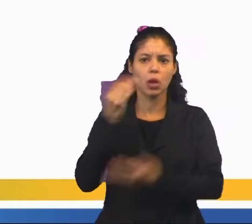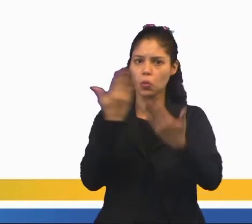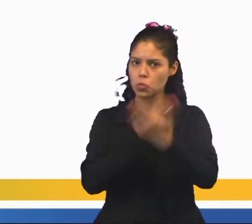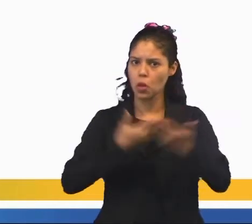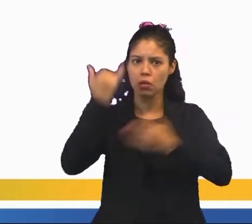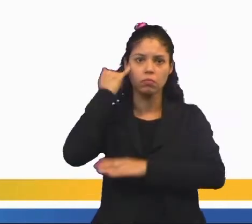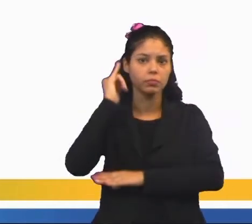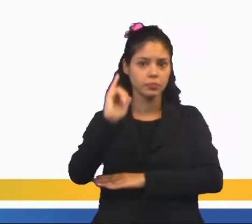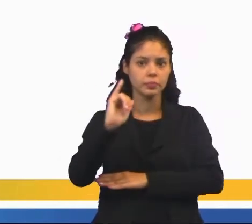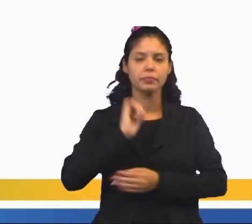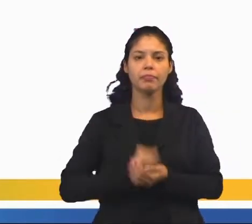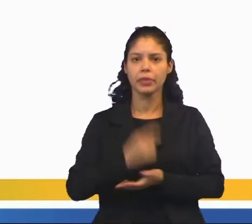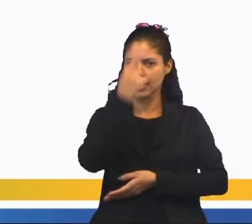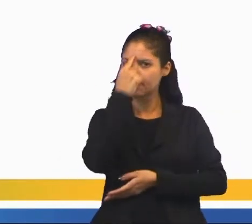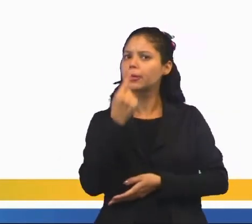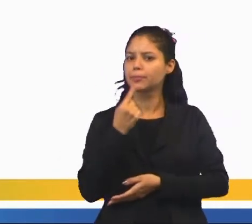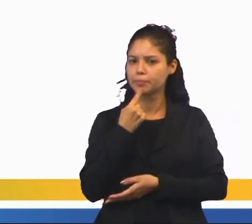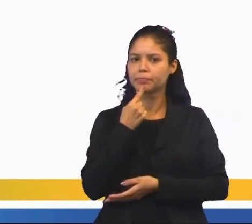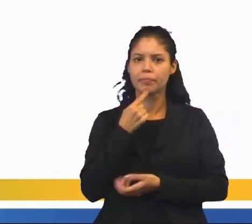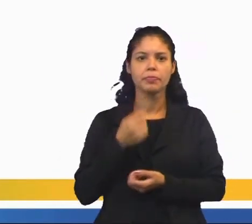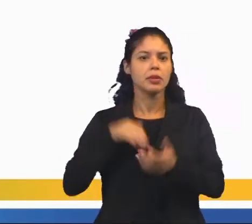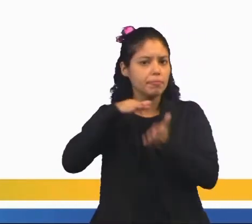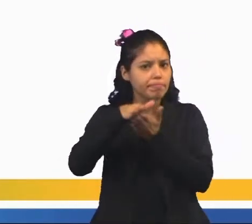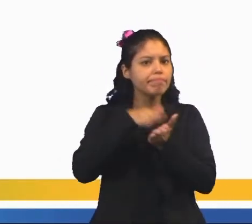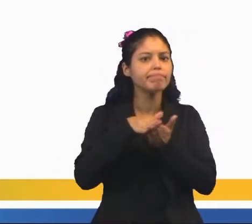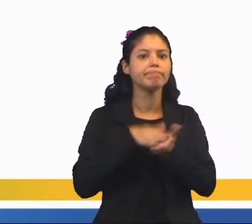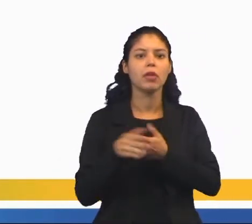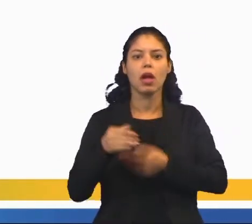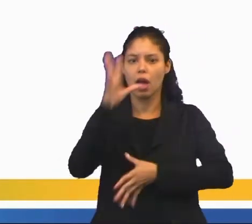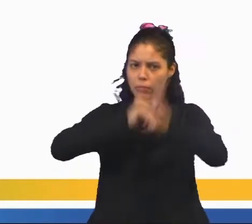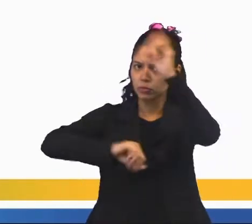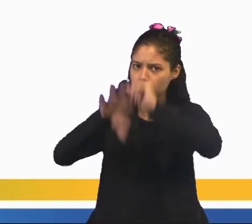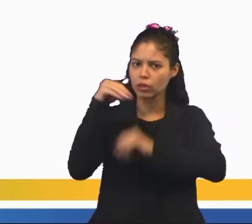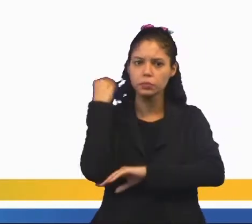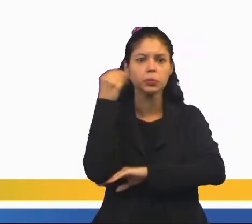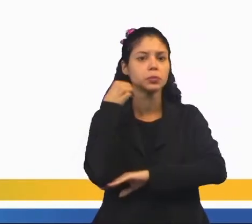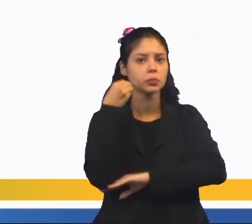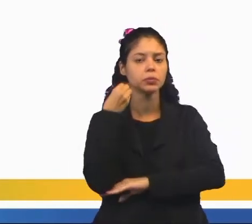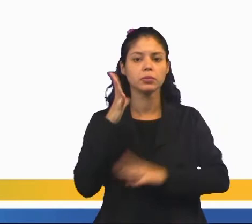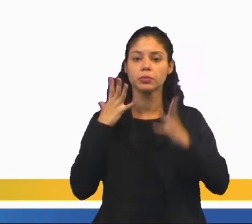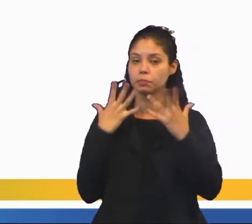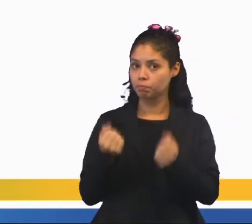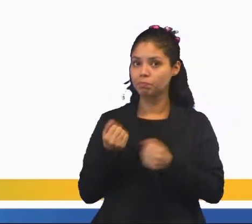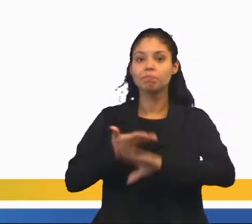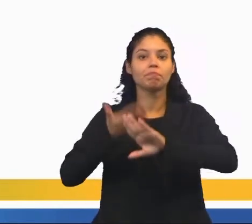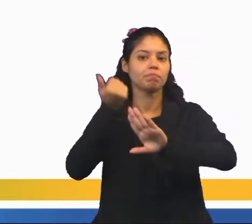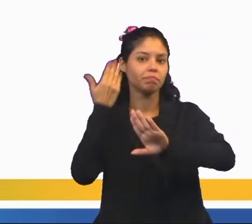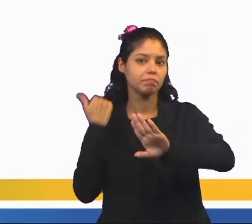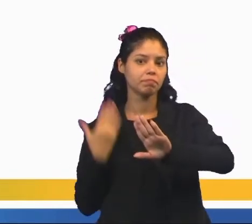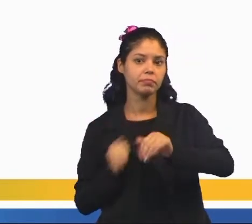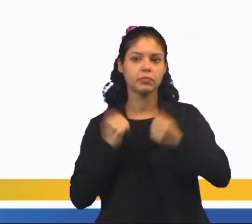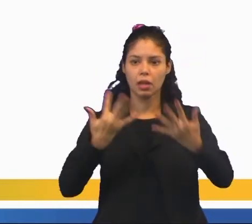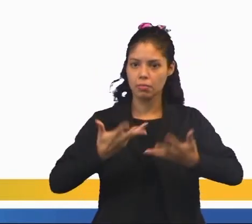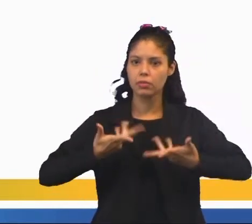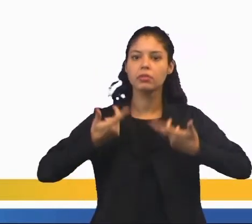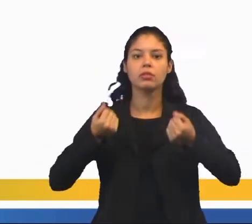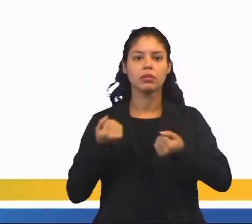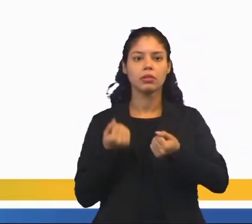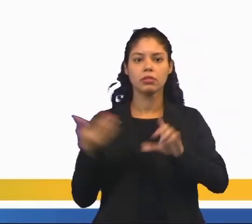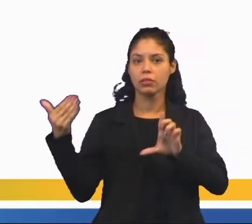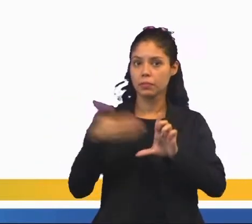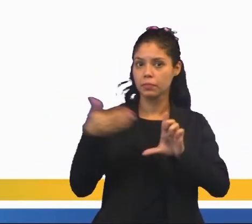e conservar ideias, imagem, impressões, conhecimentos e experiências adquiridas no passado